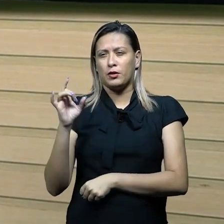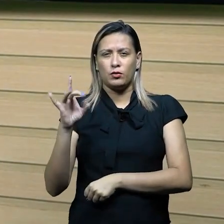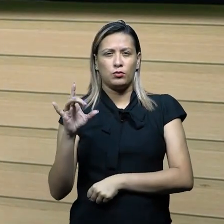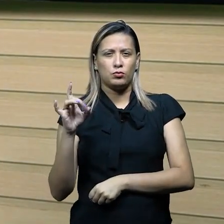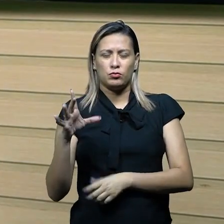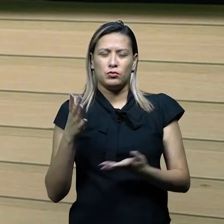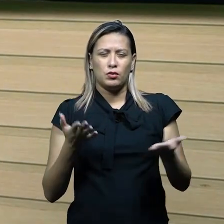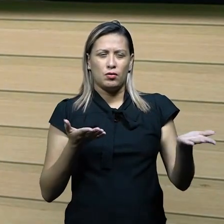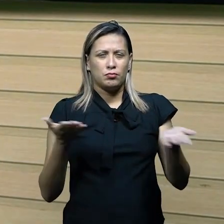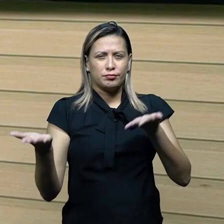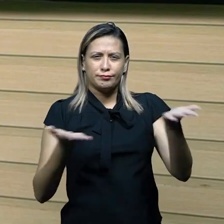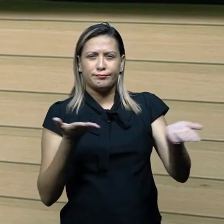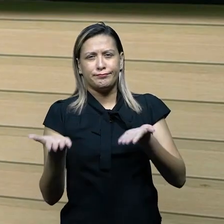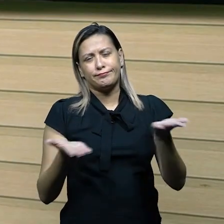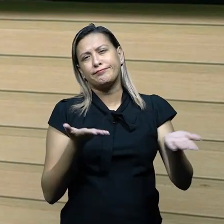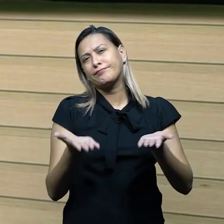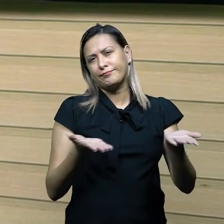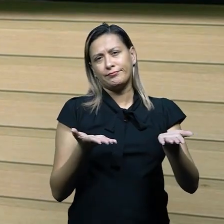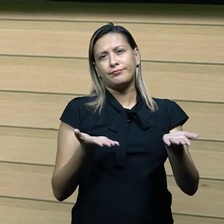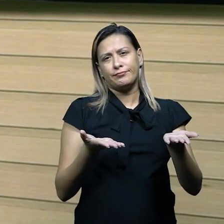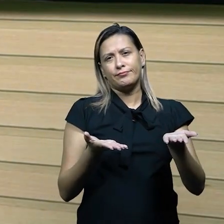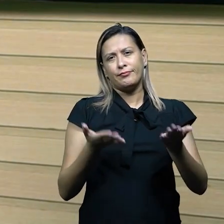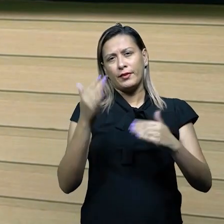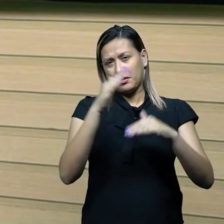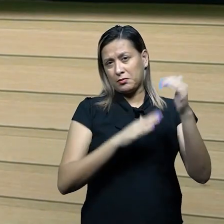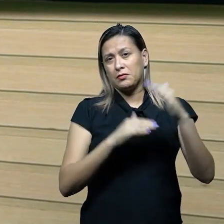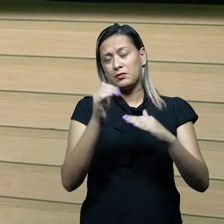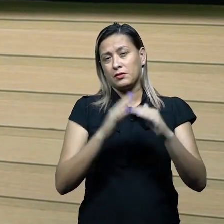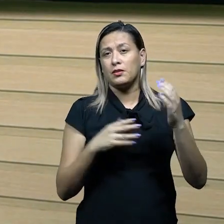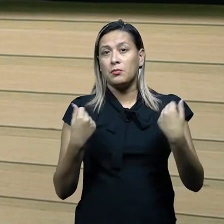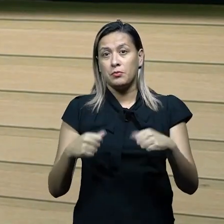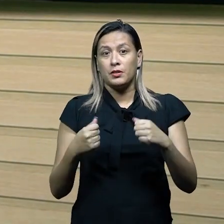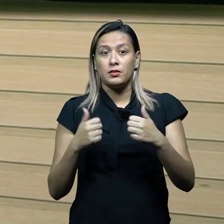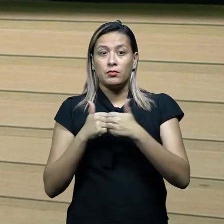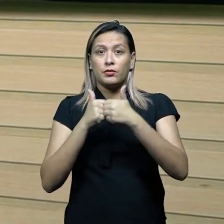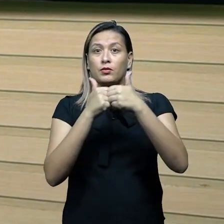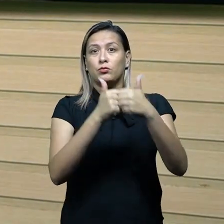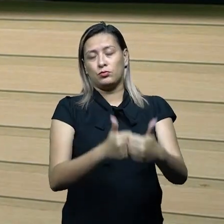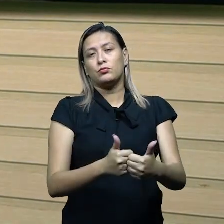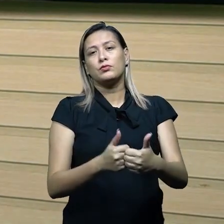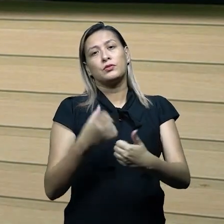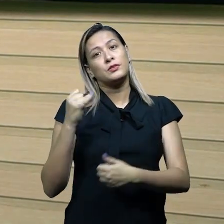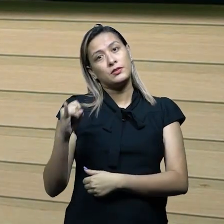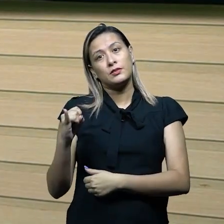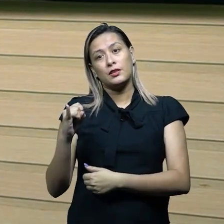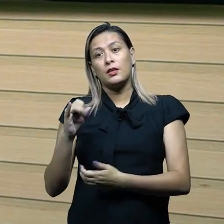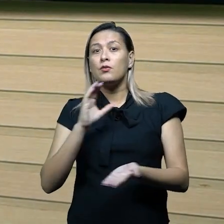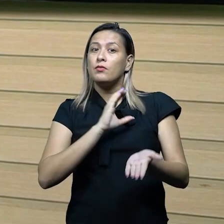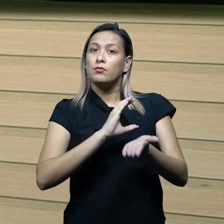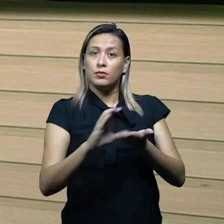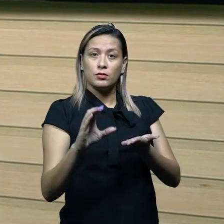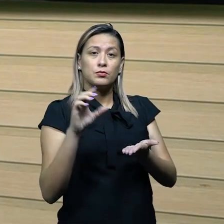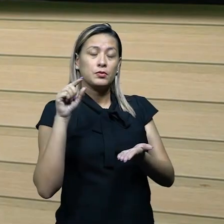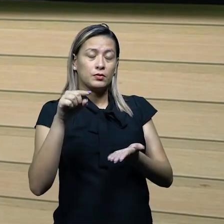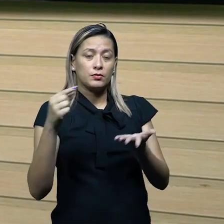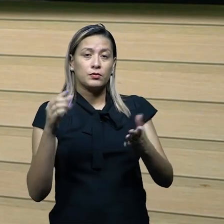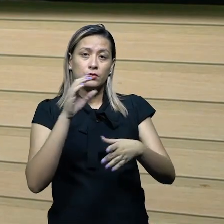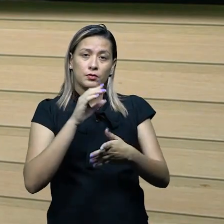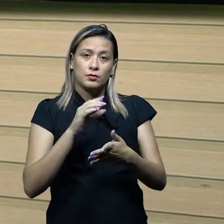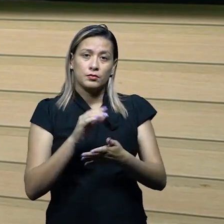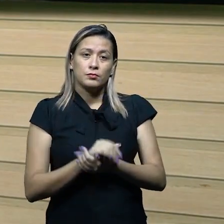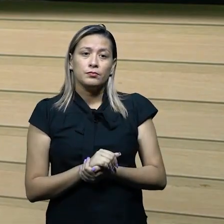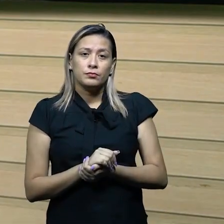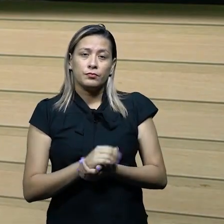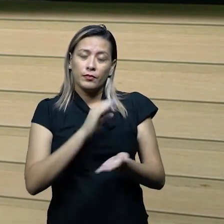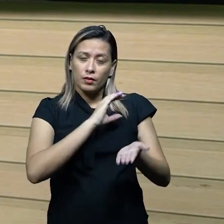funcionários. Lembre que o treinamento ele é algo que vai te dar resultado e tu precisa acompanhar isso. Se de fato todo o investimento que você